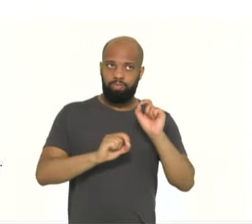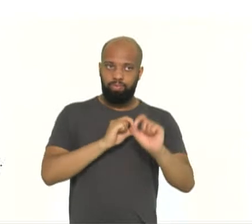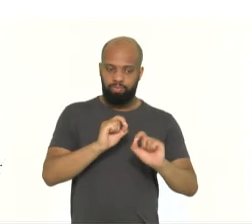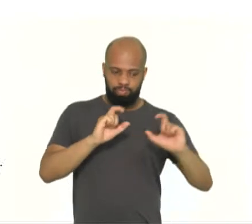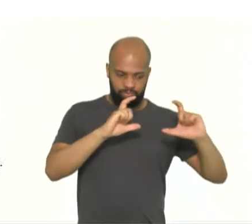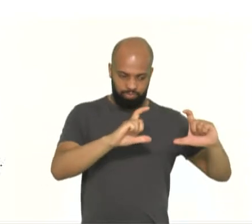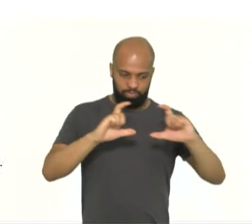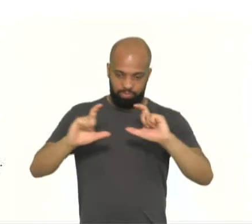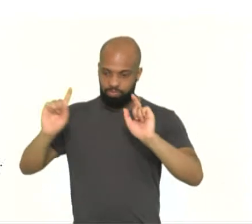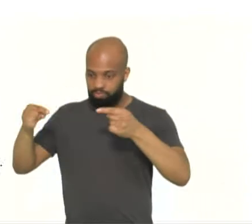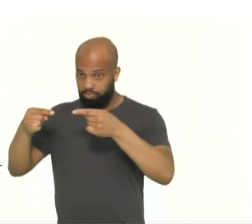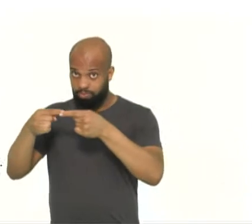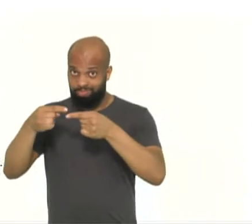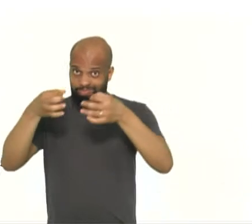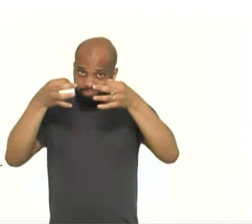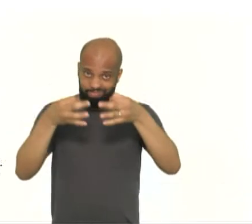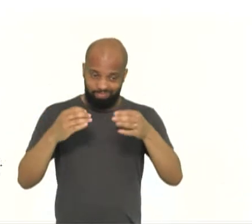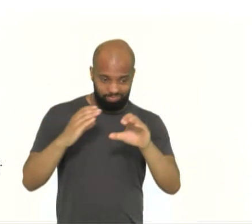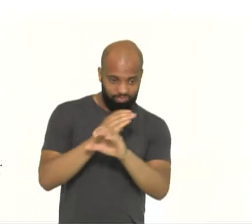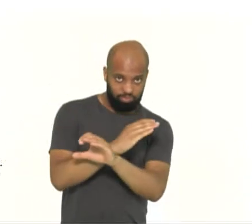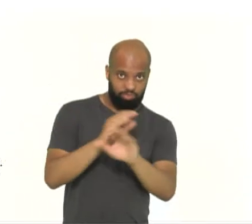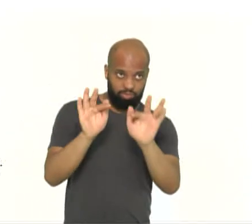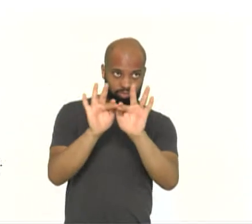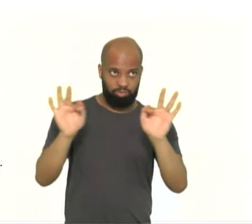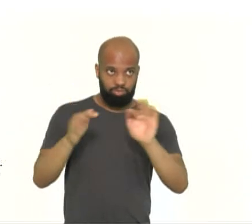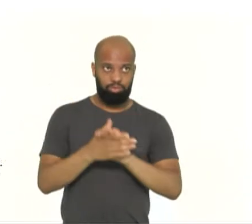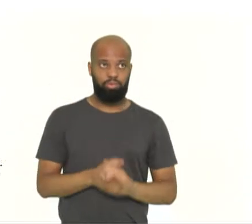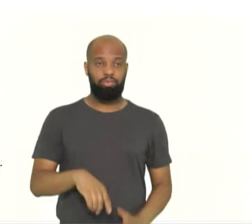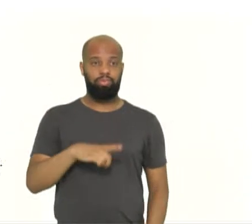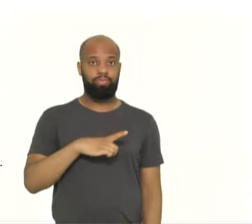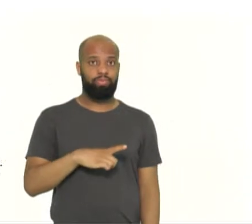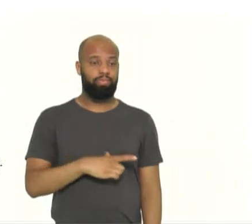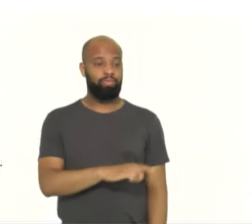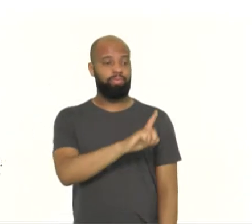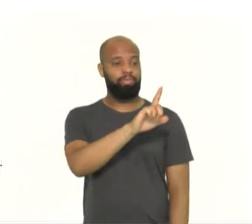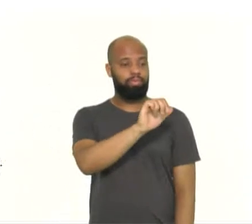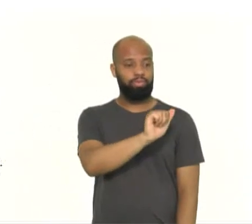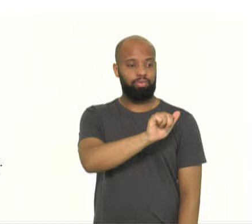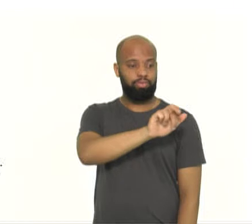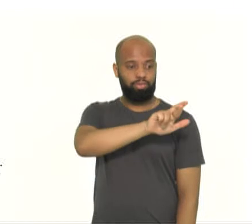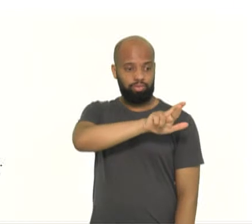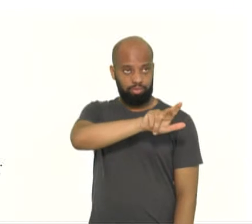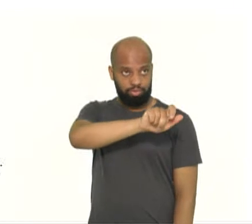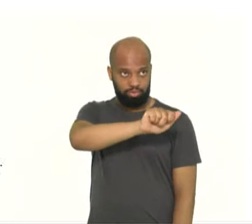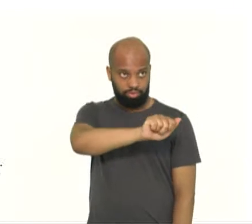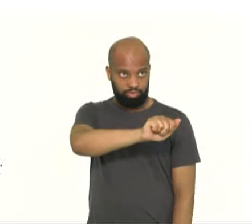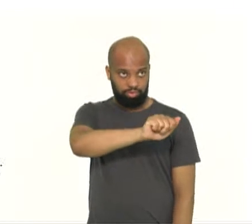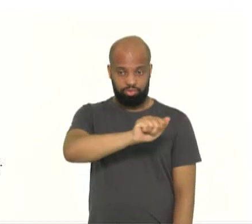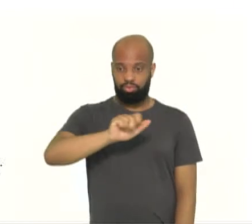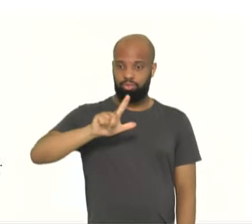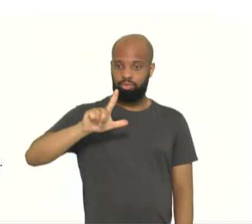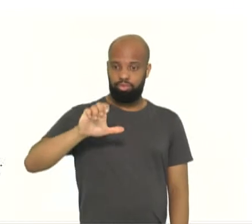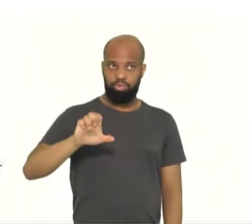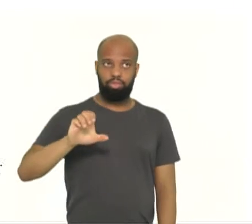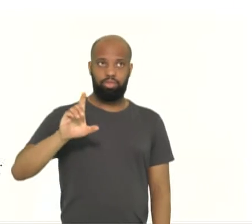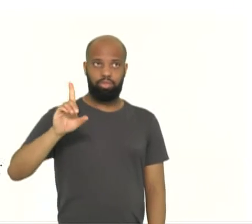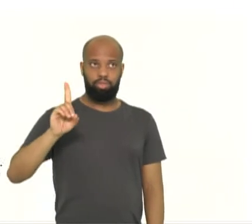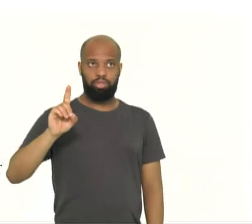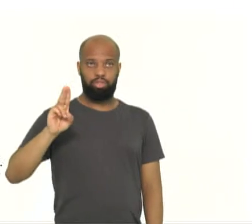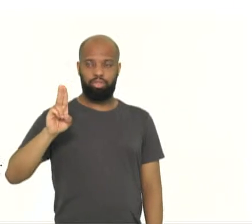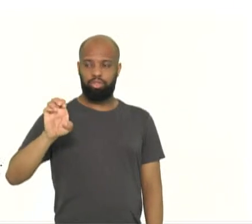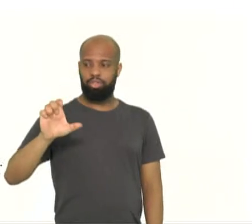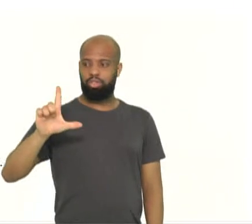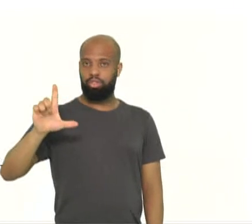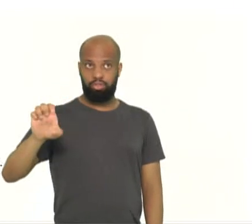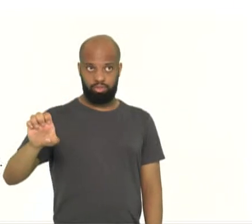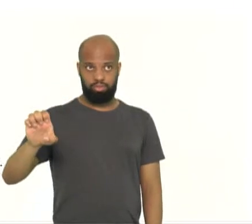la frase correctamente. A Lara le duele el cuello porque trabalha